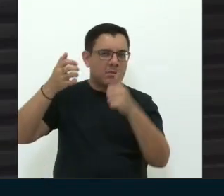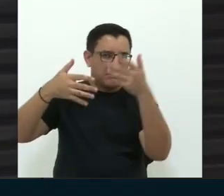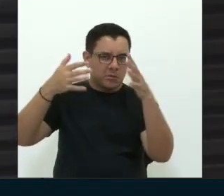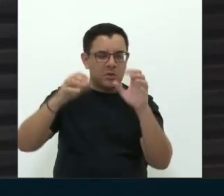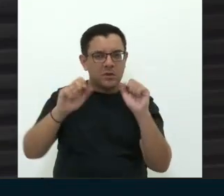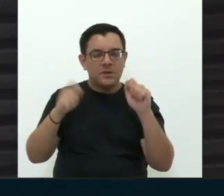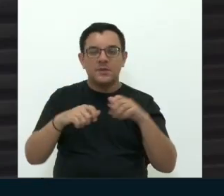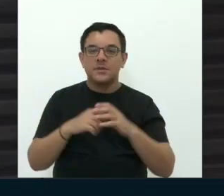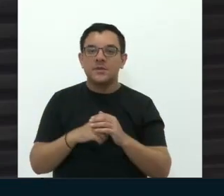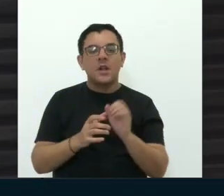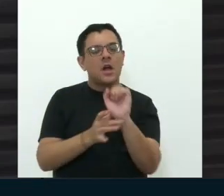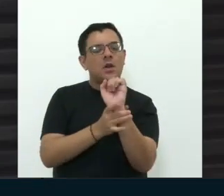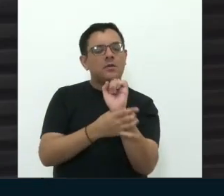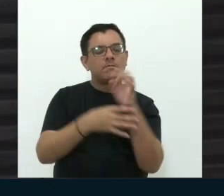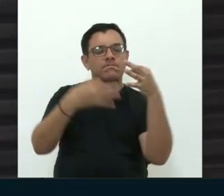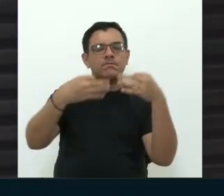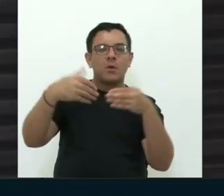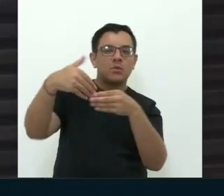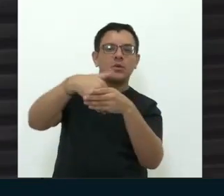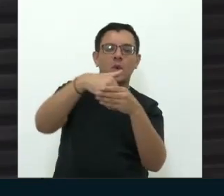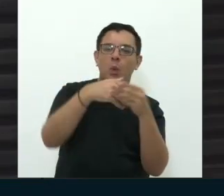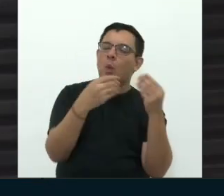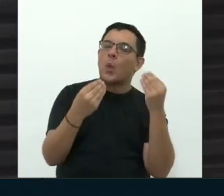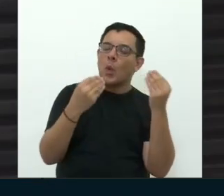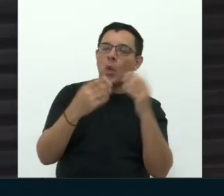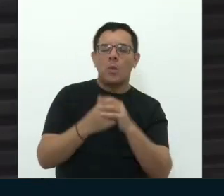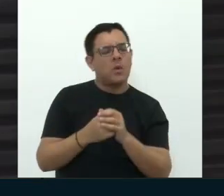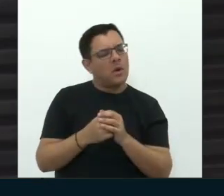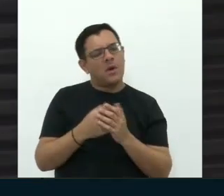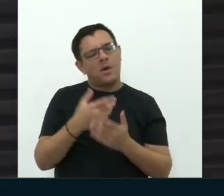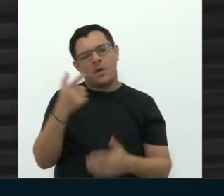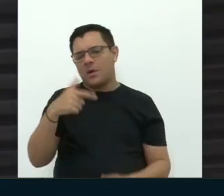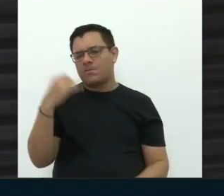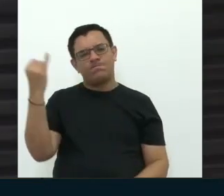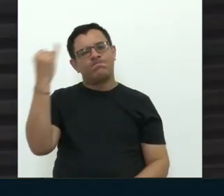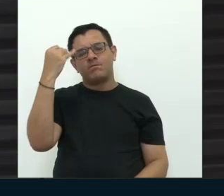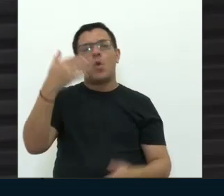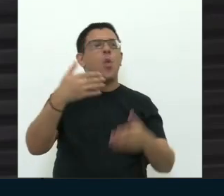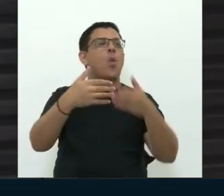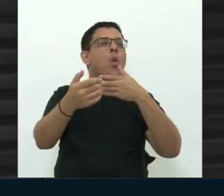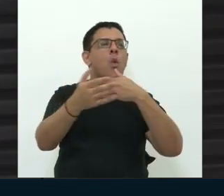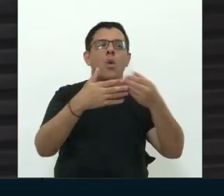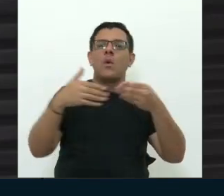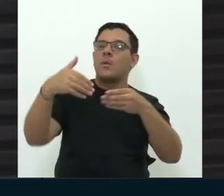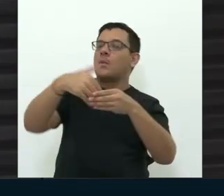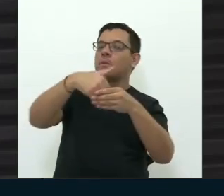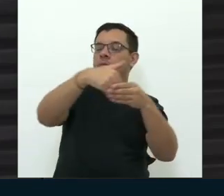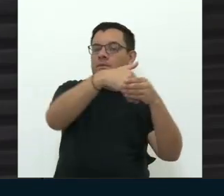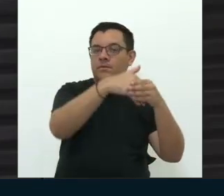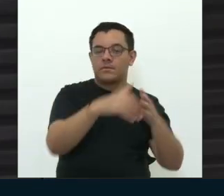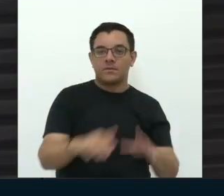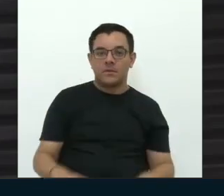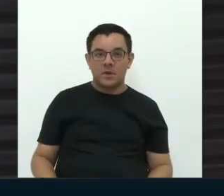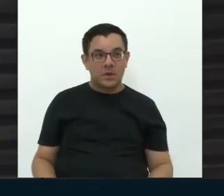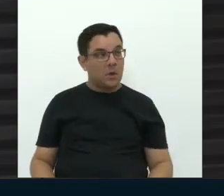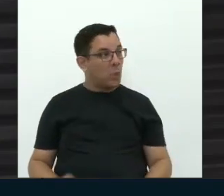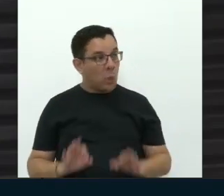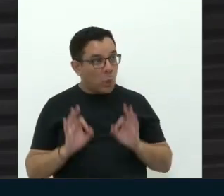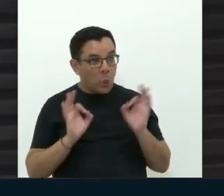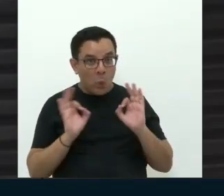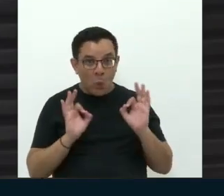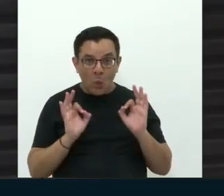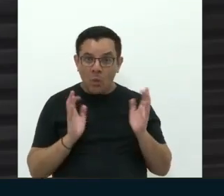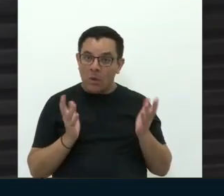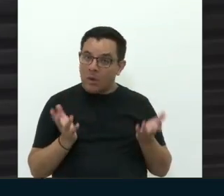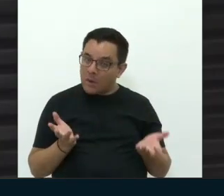porque a integridade democrática é ponto chave de qualquer processo eleitoral porque senão a democracia Deixa de